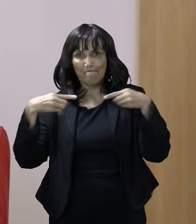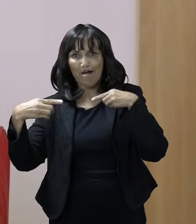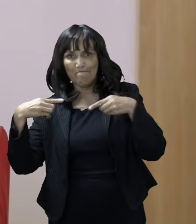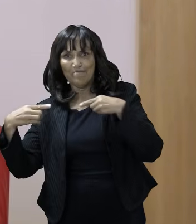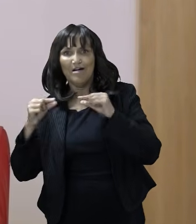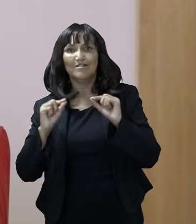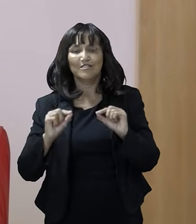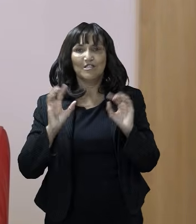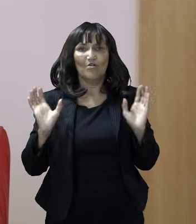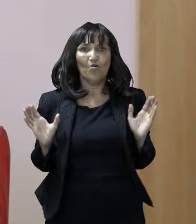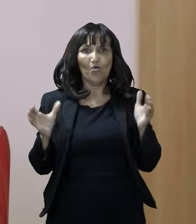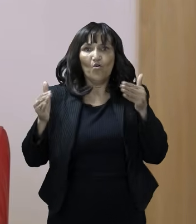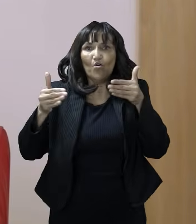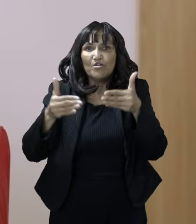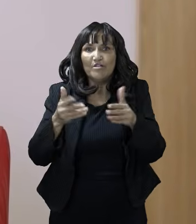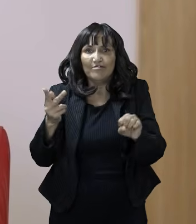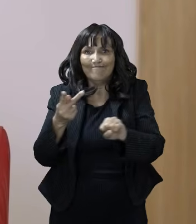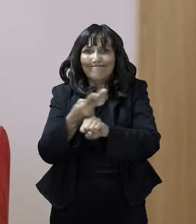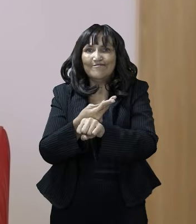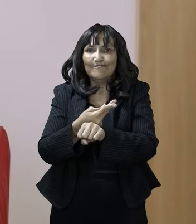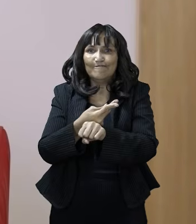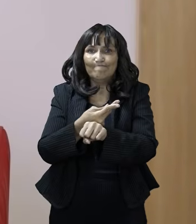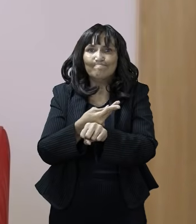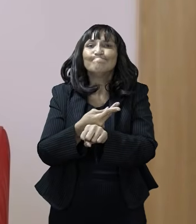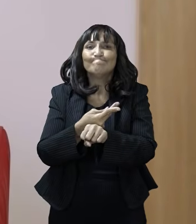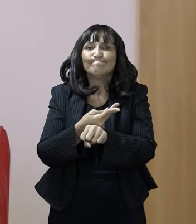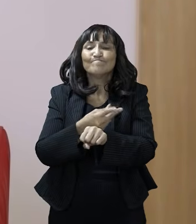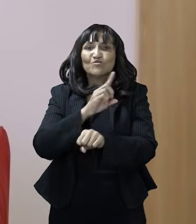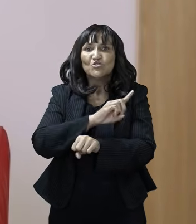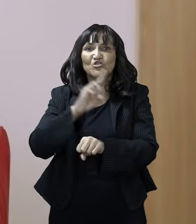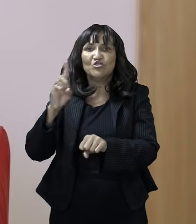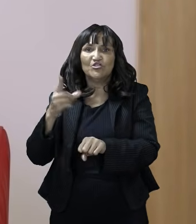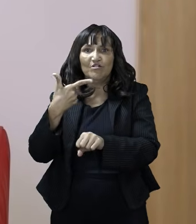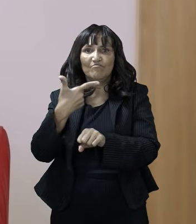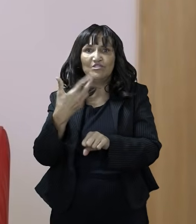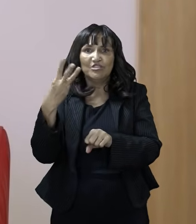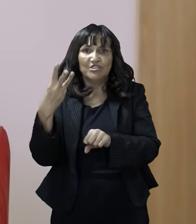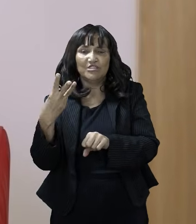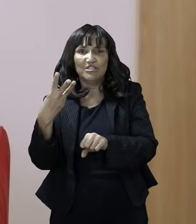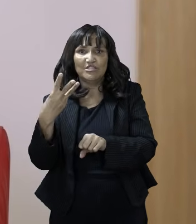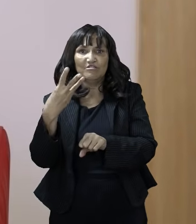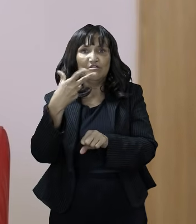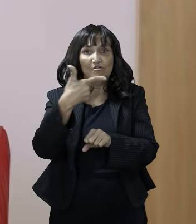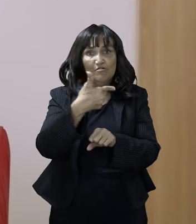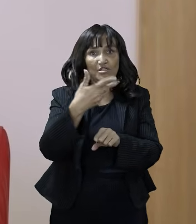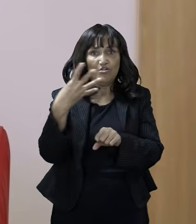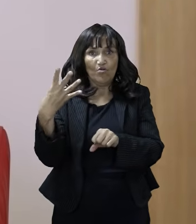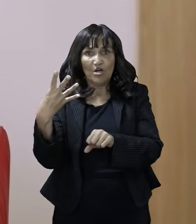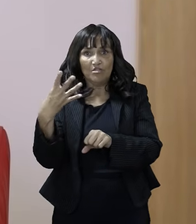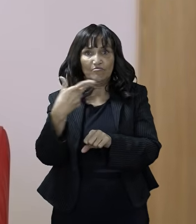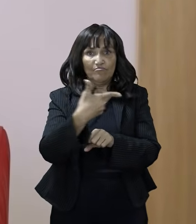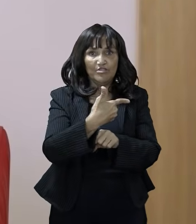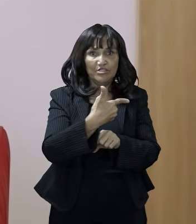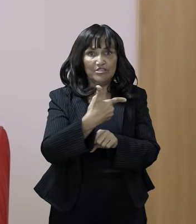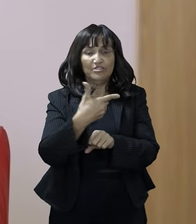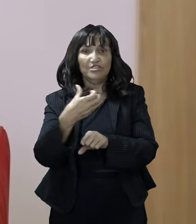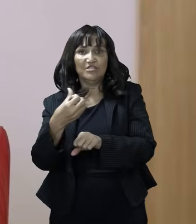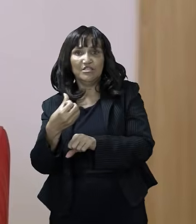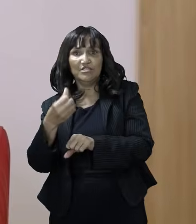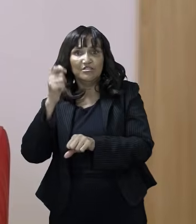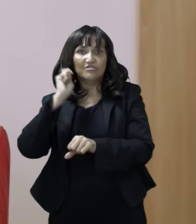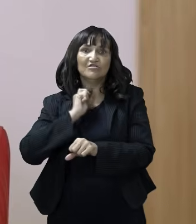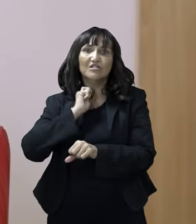O Congresso ele vai acontecer no dia 23, 24, 25 e 26 de abril,